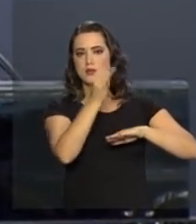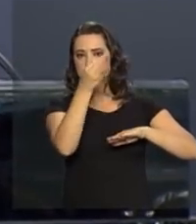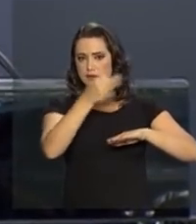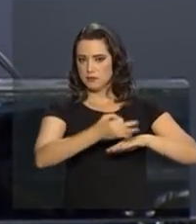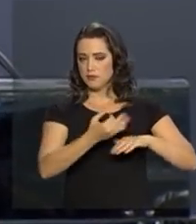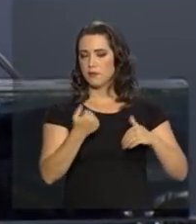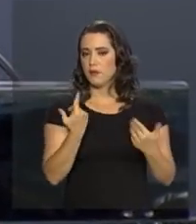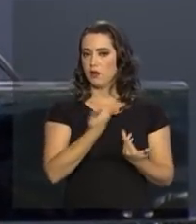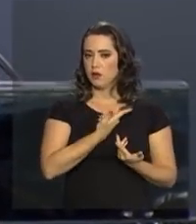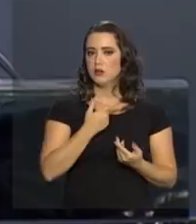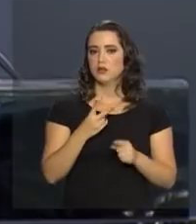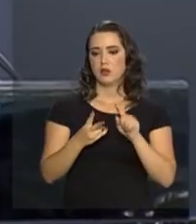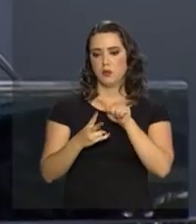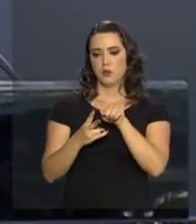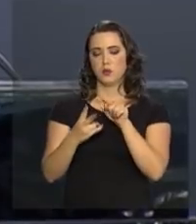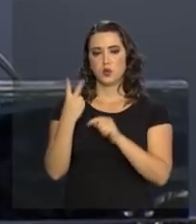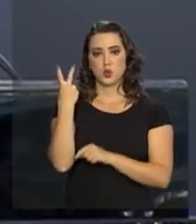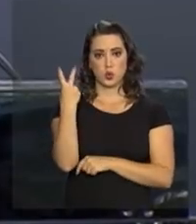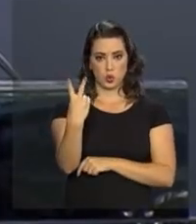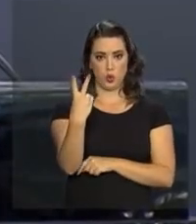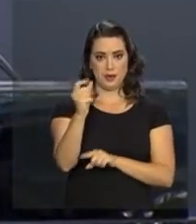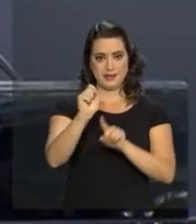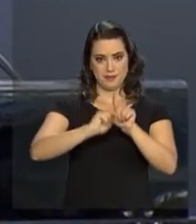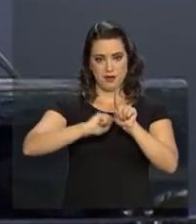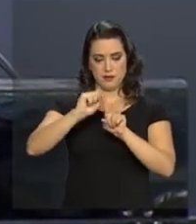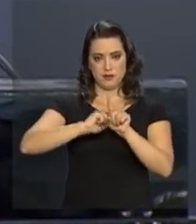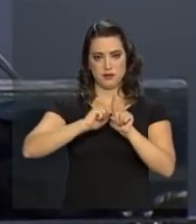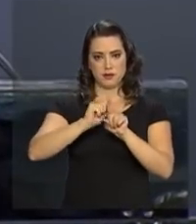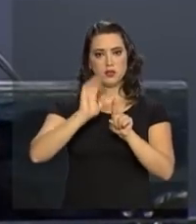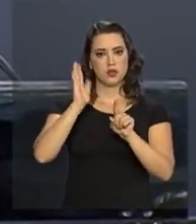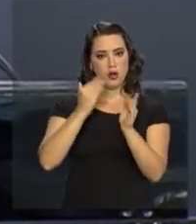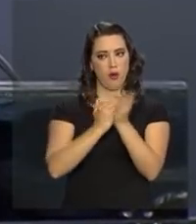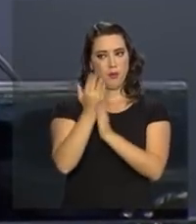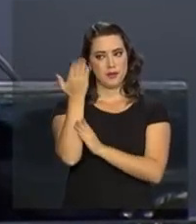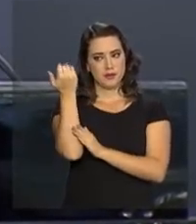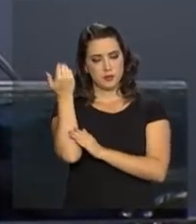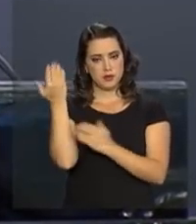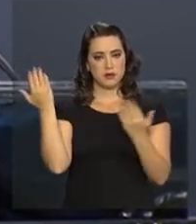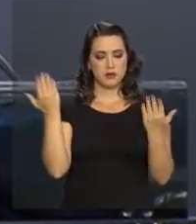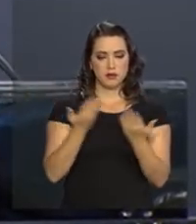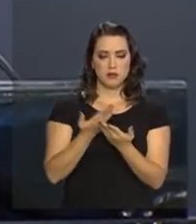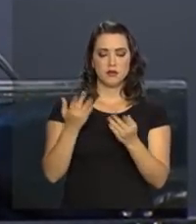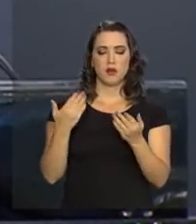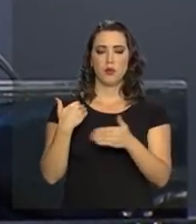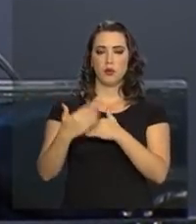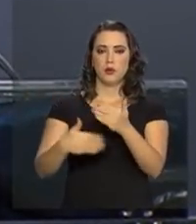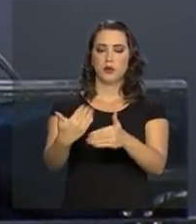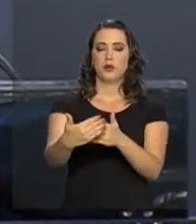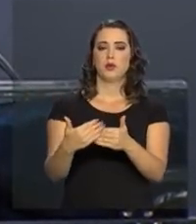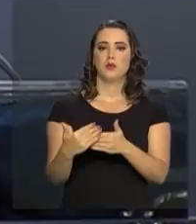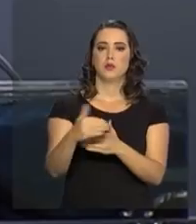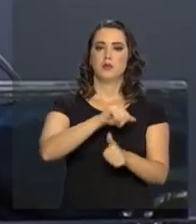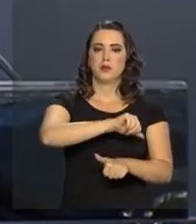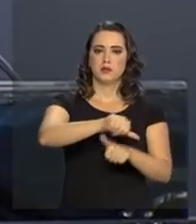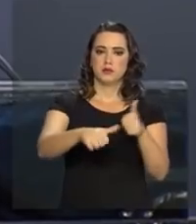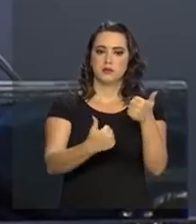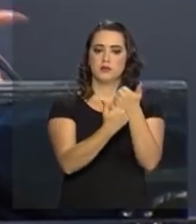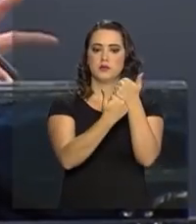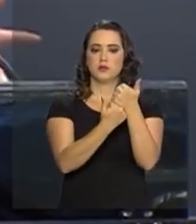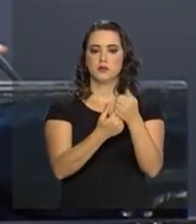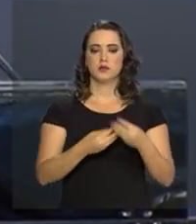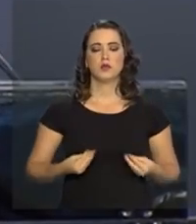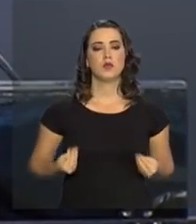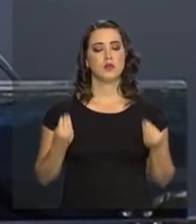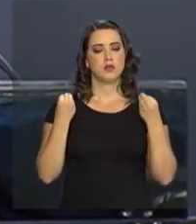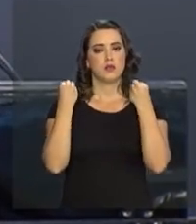é? Nós temos 2 meses, já começamos há dias atrás, para fazer essa transição, não é?